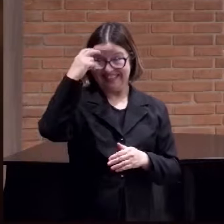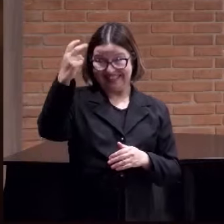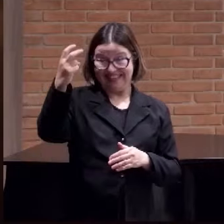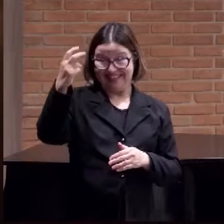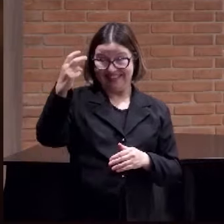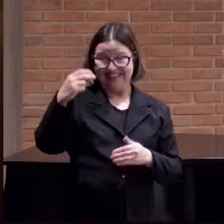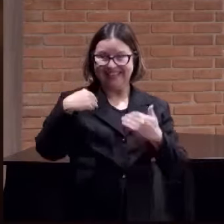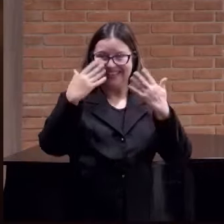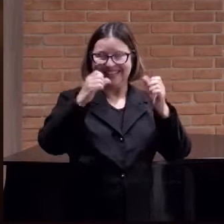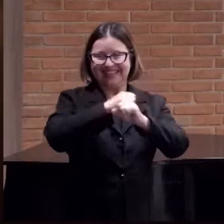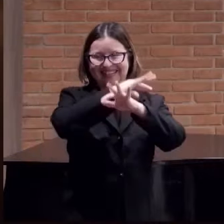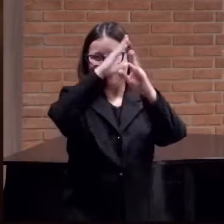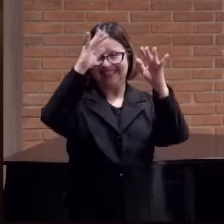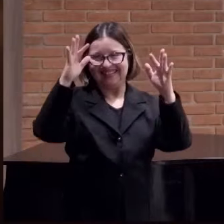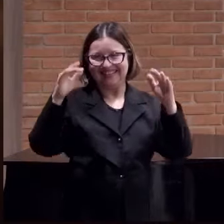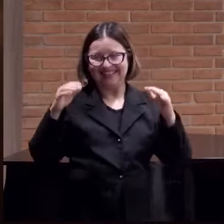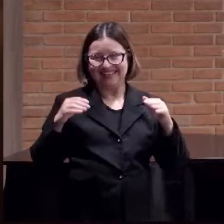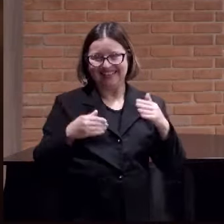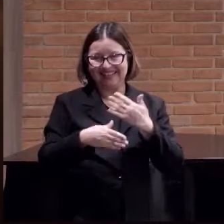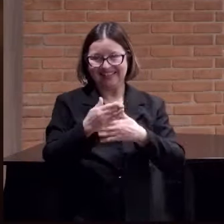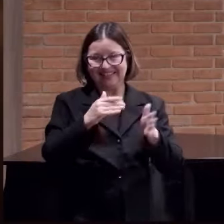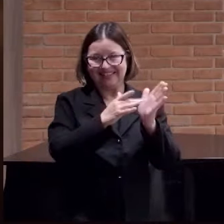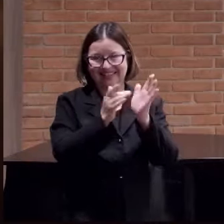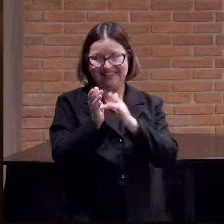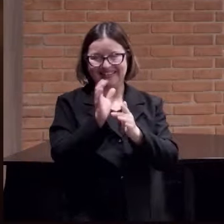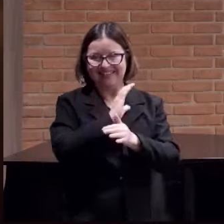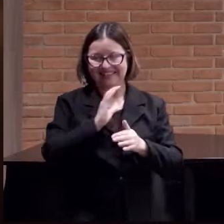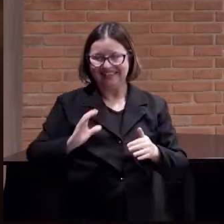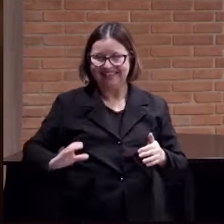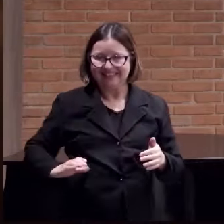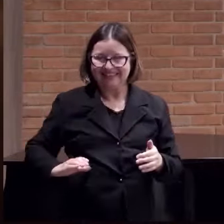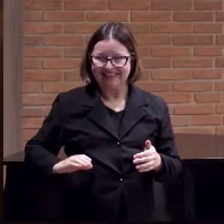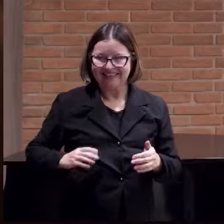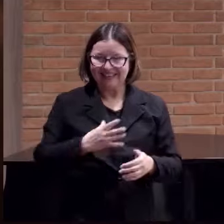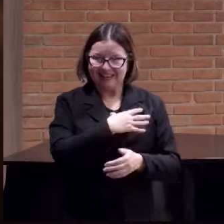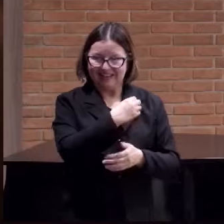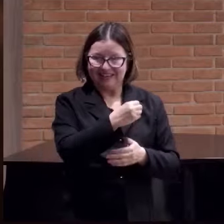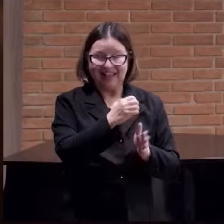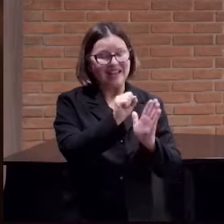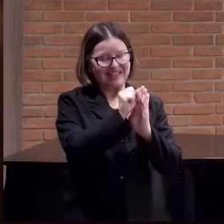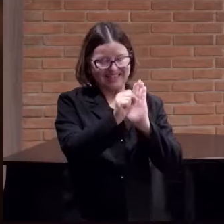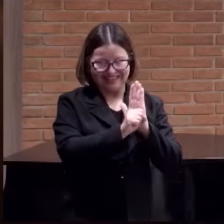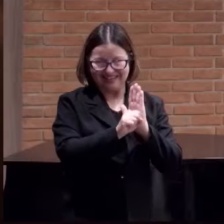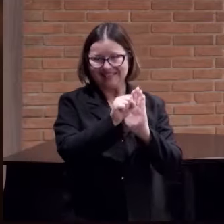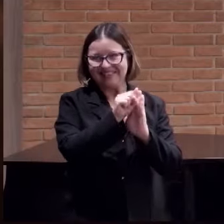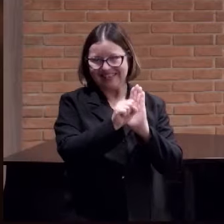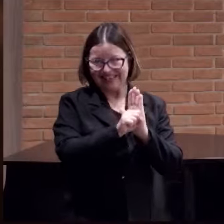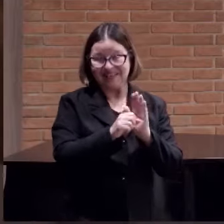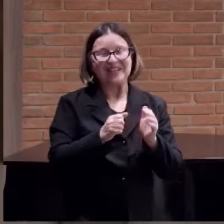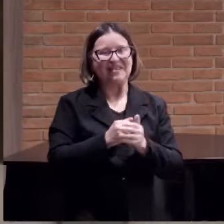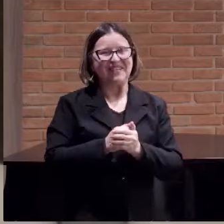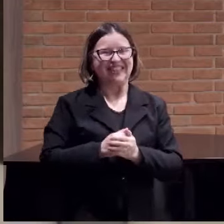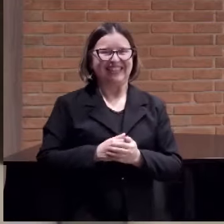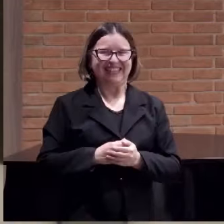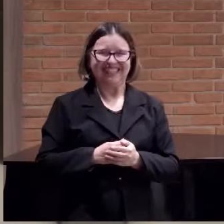seja dada a glória, por meio de Jesus Cristo, pelos séculos dos séculos. Amém.